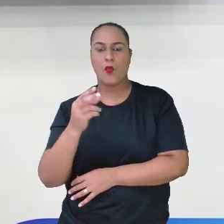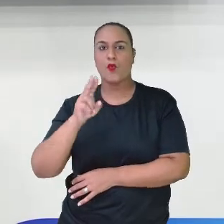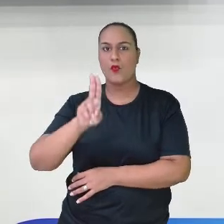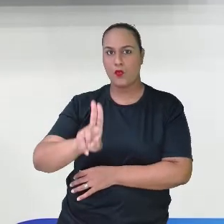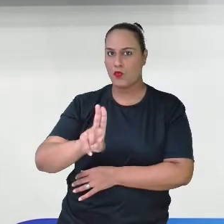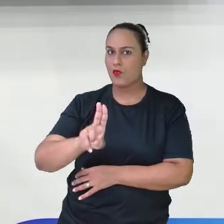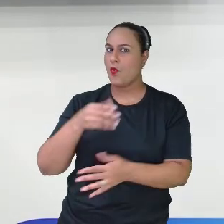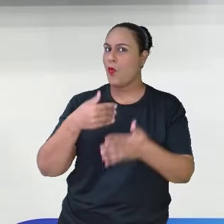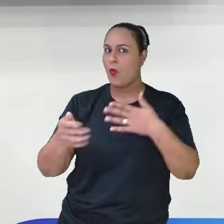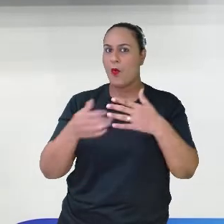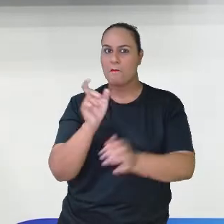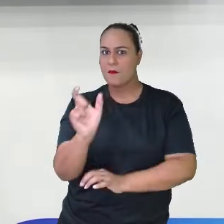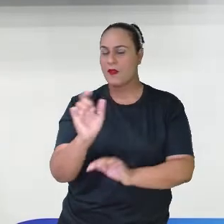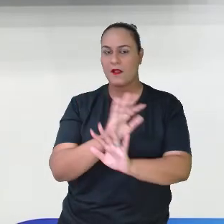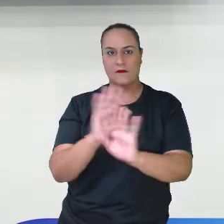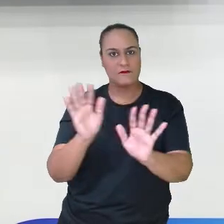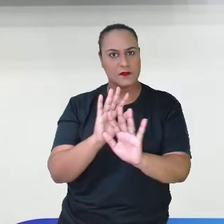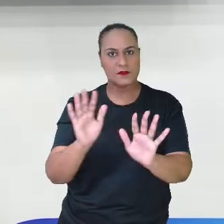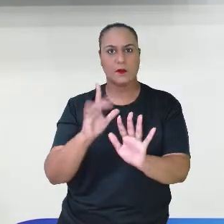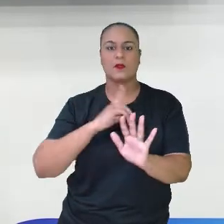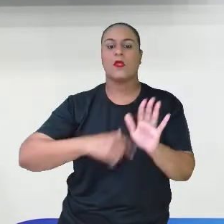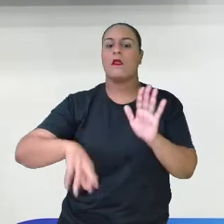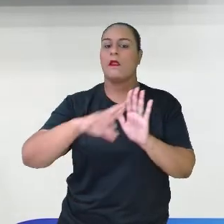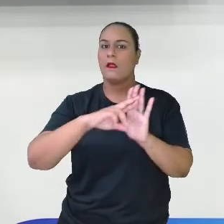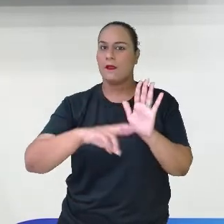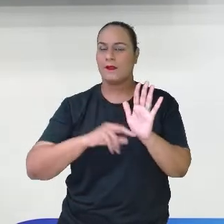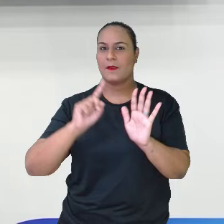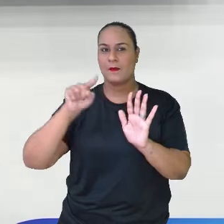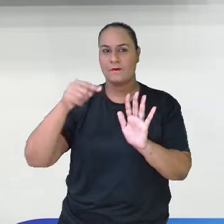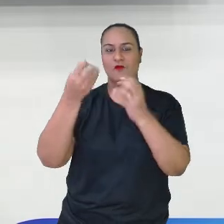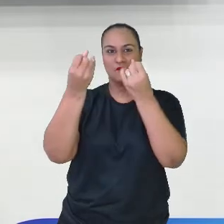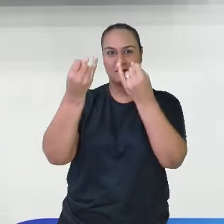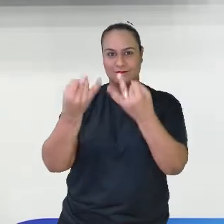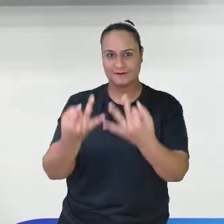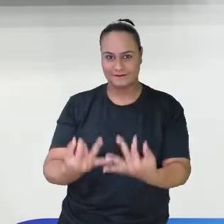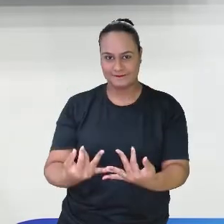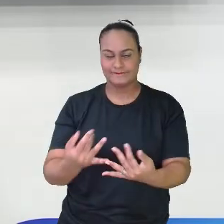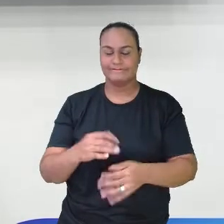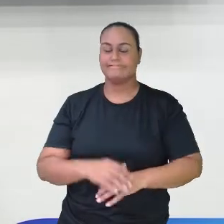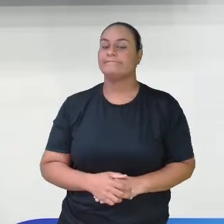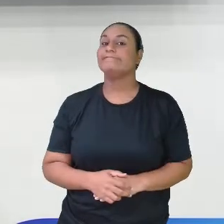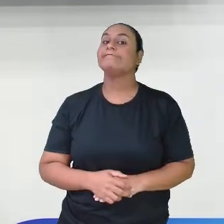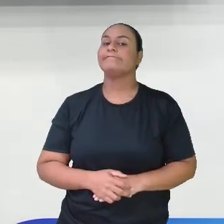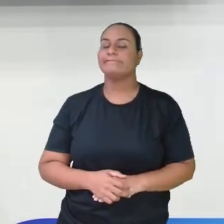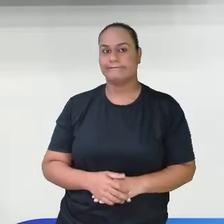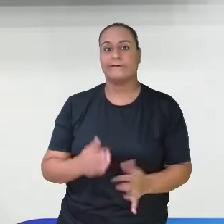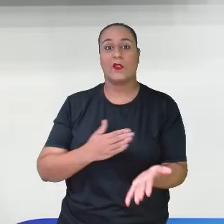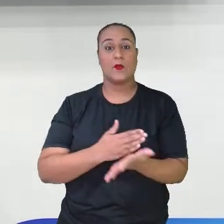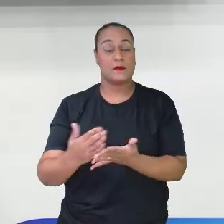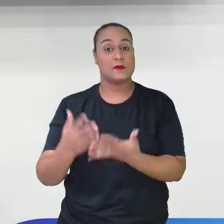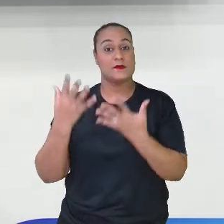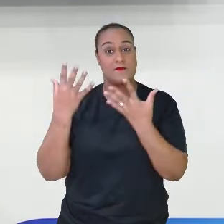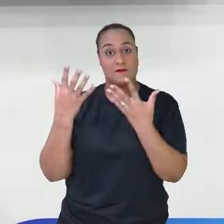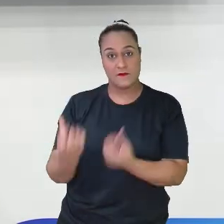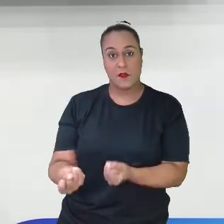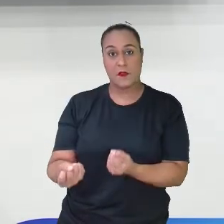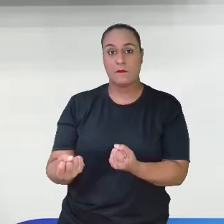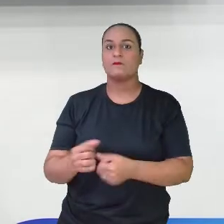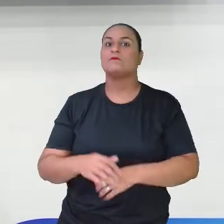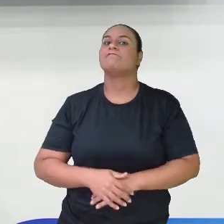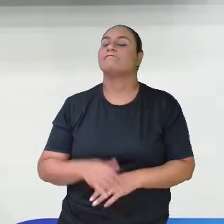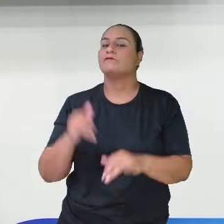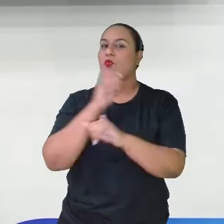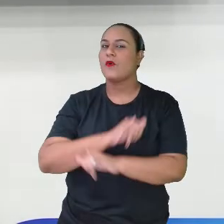Tem regras e eu vou dizer qual é, tá certo? Daqui a pouco. Então, vamos lá, né? Vamos começar a nossa aula com os